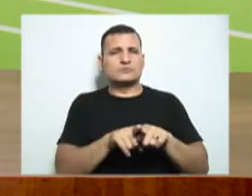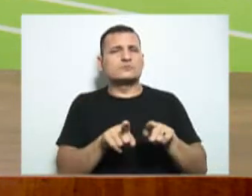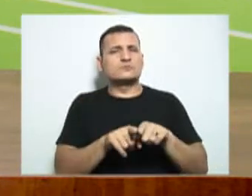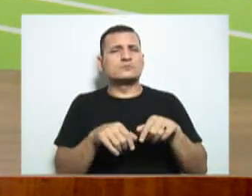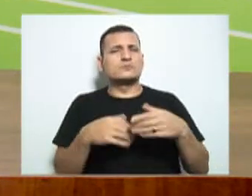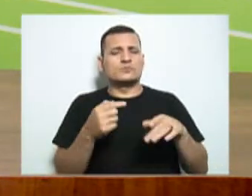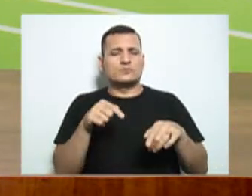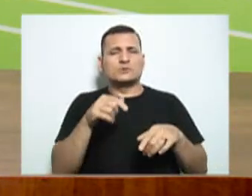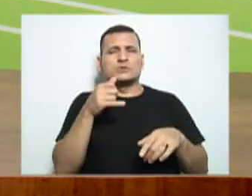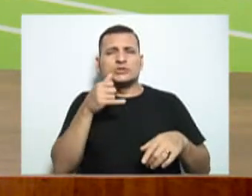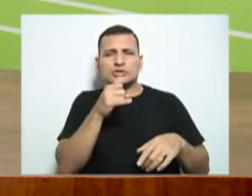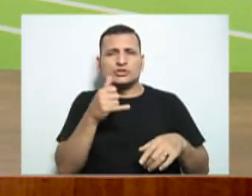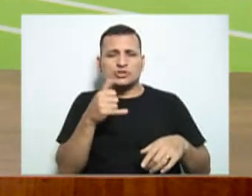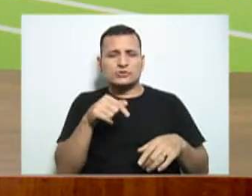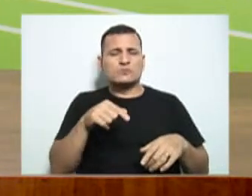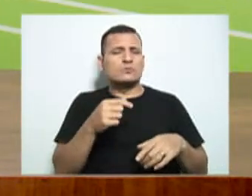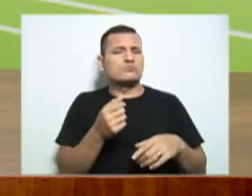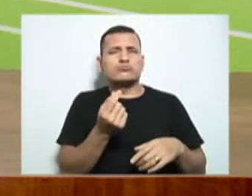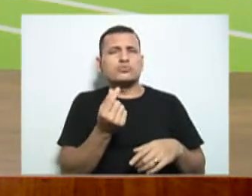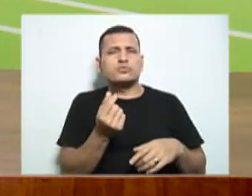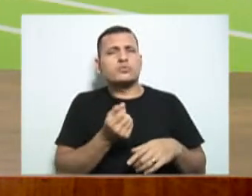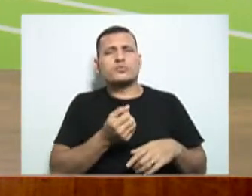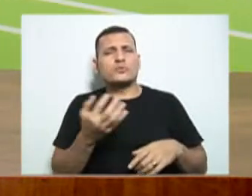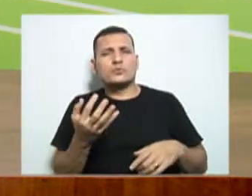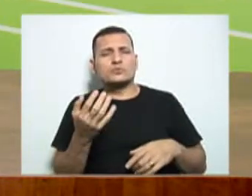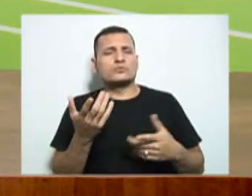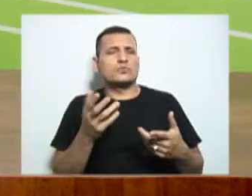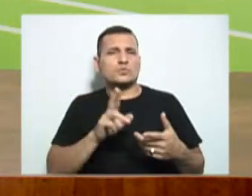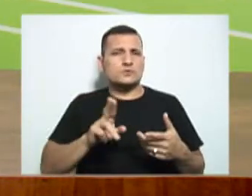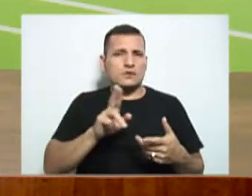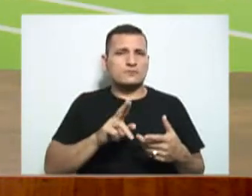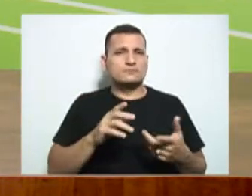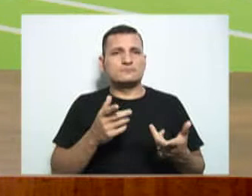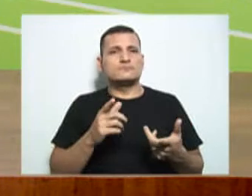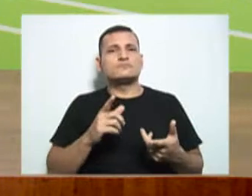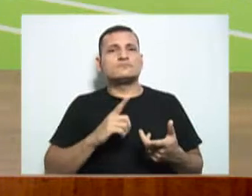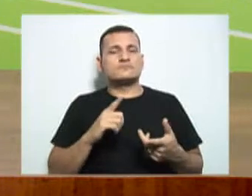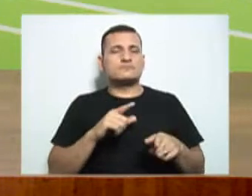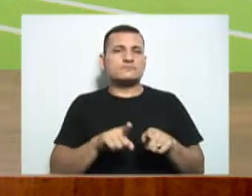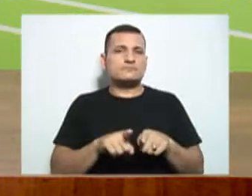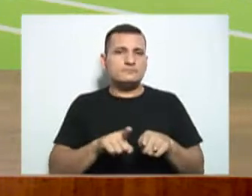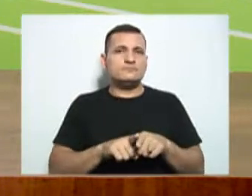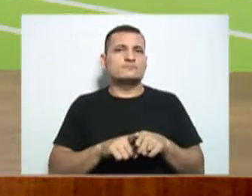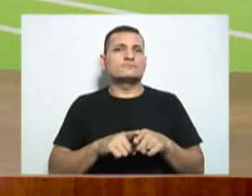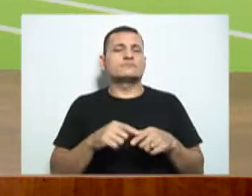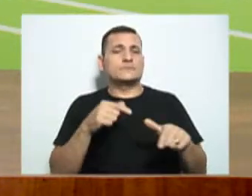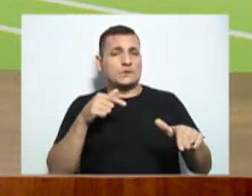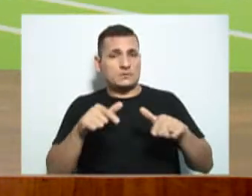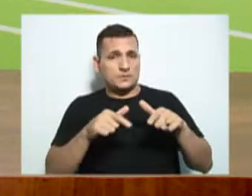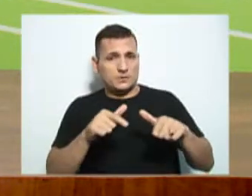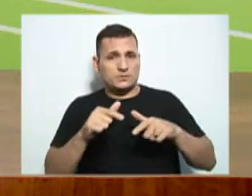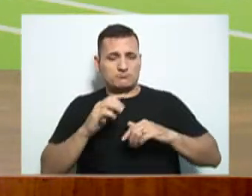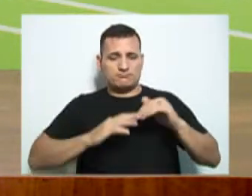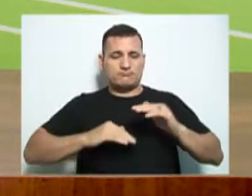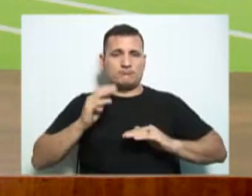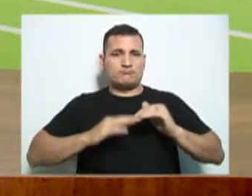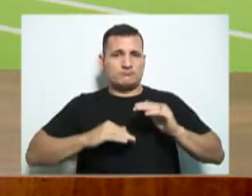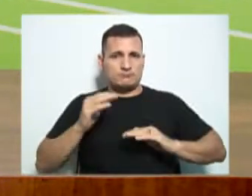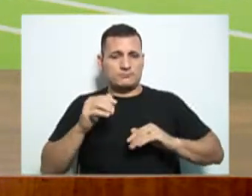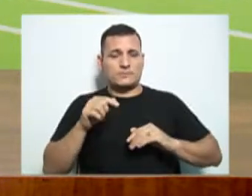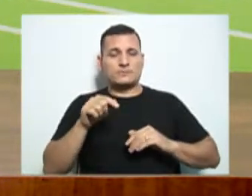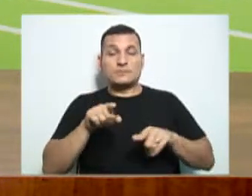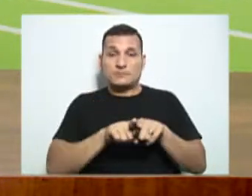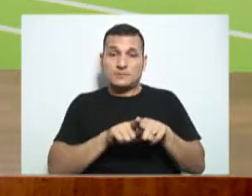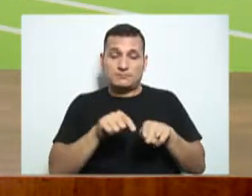vou utilizar para funcionar essas máquinas? O que mais? Eu tenho mão de obra. Ah, tá. Essas máquinas precisam de